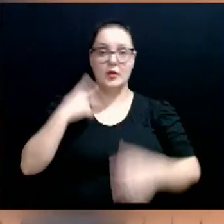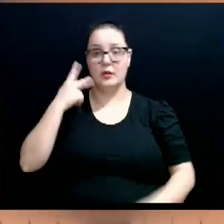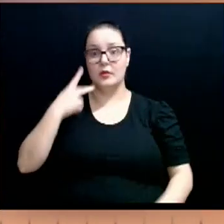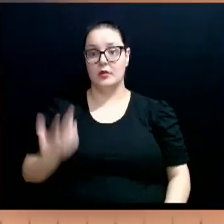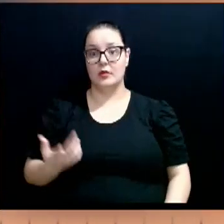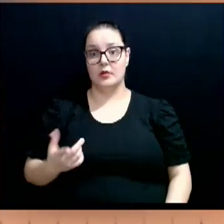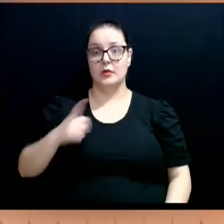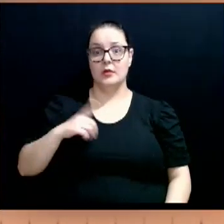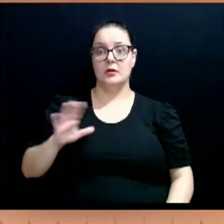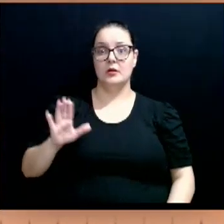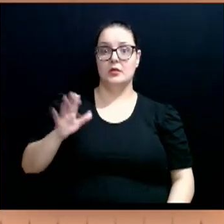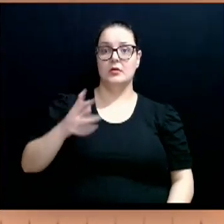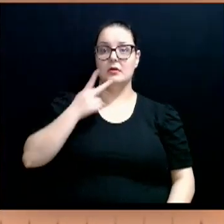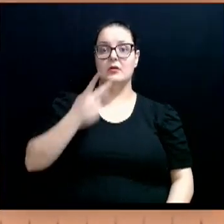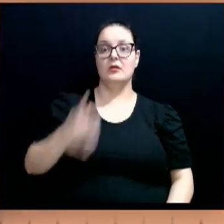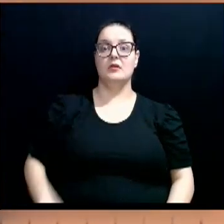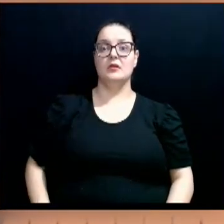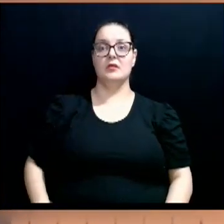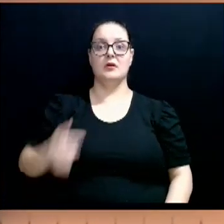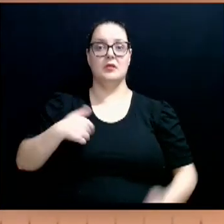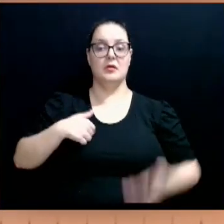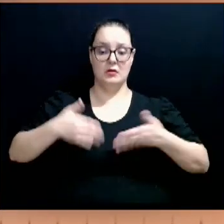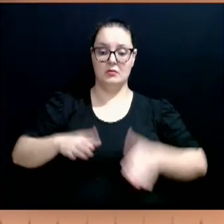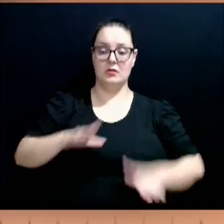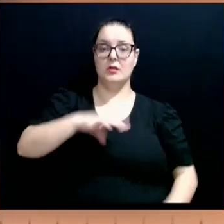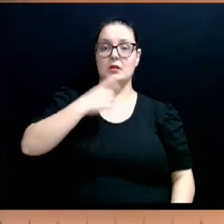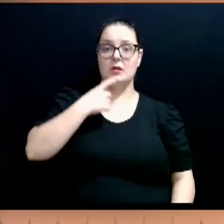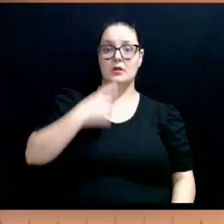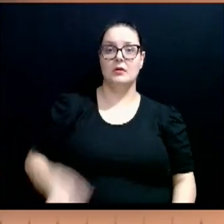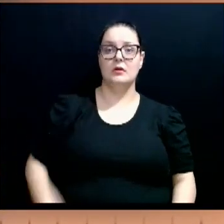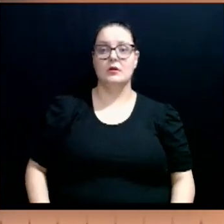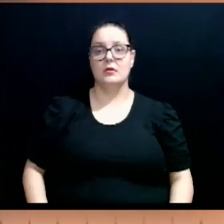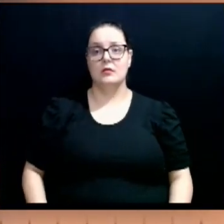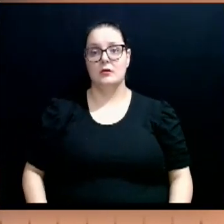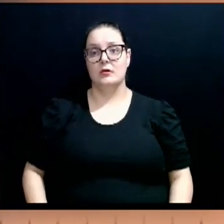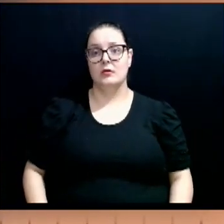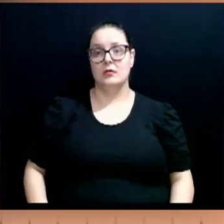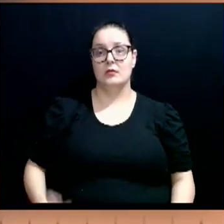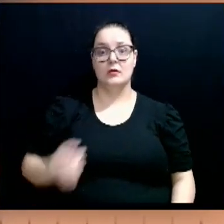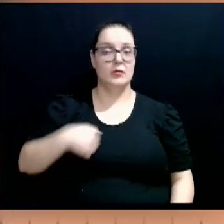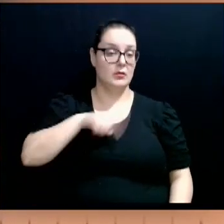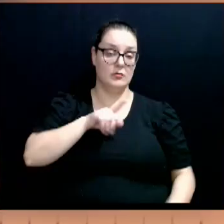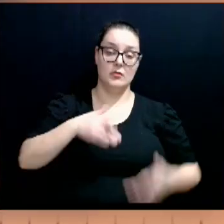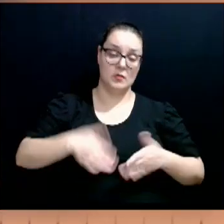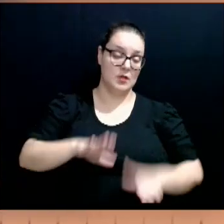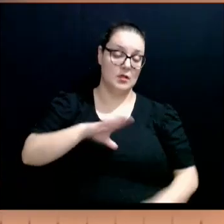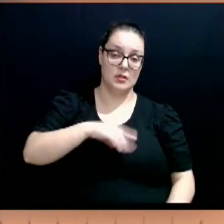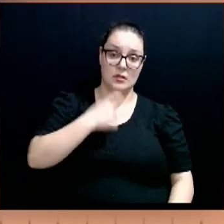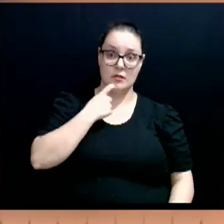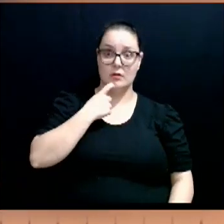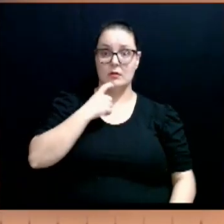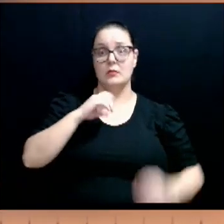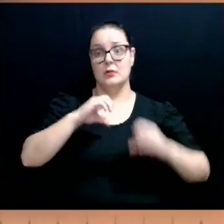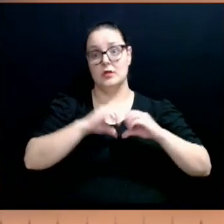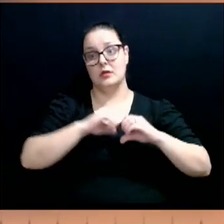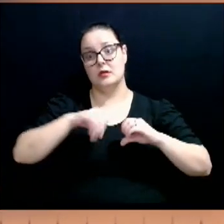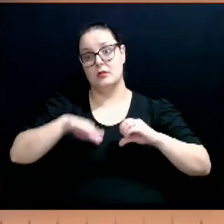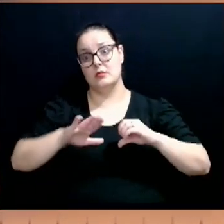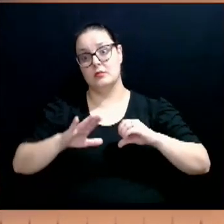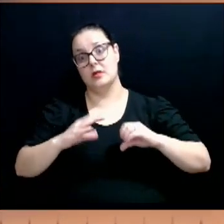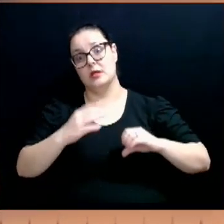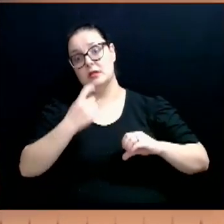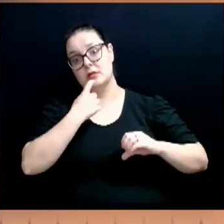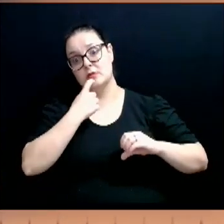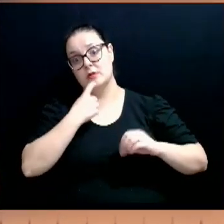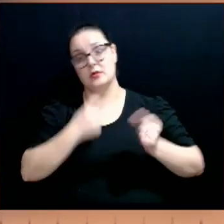assim, eu nasci em Campinas. Aí um dia eu falei, olha, eu não nasci em Campinas, mas amo mais Campinas que você.